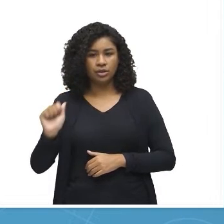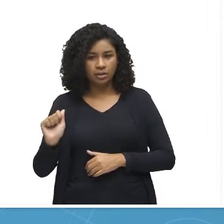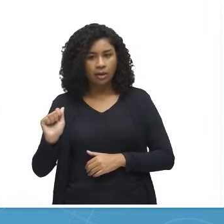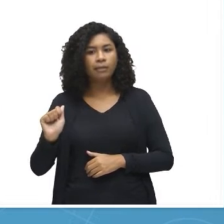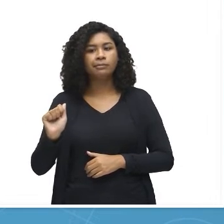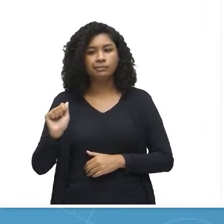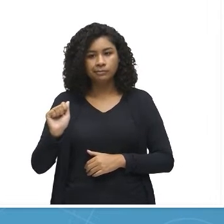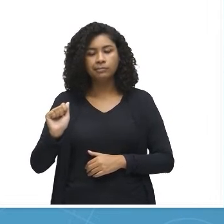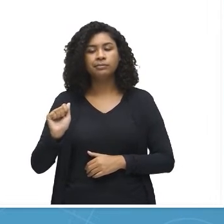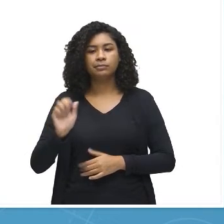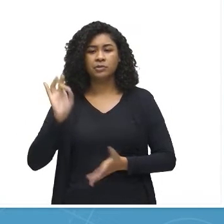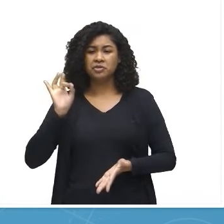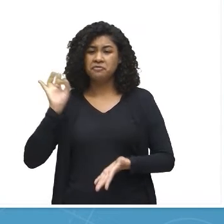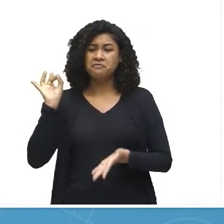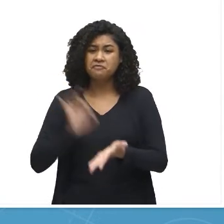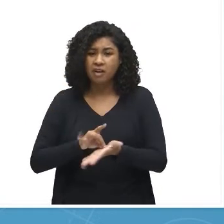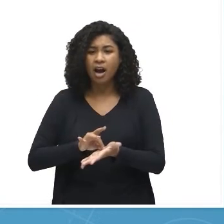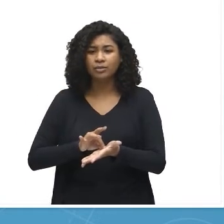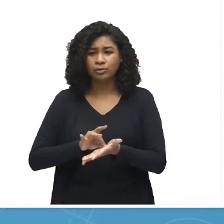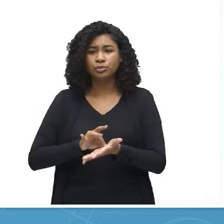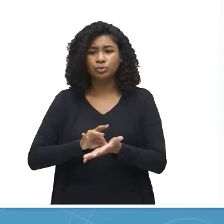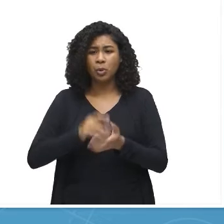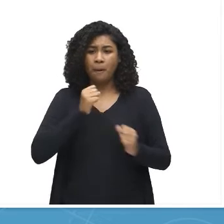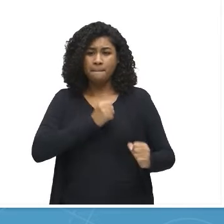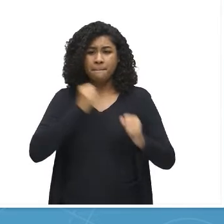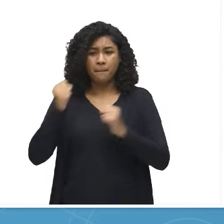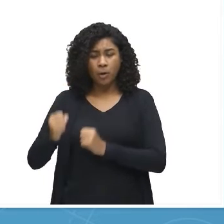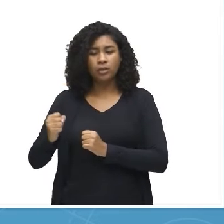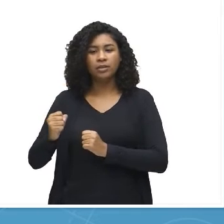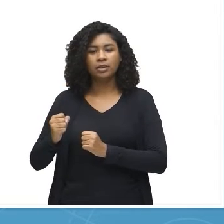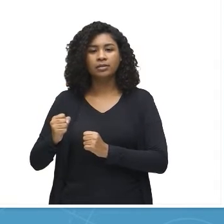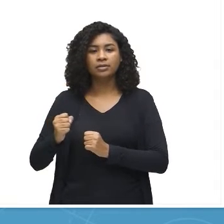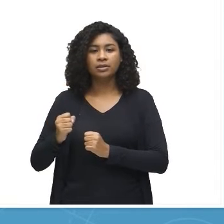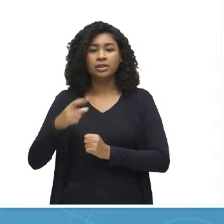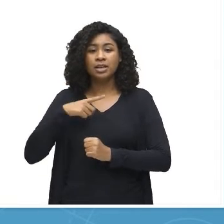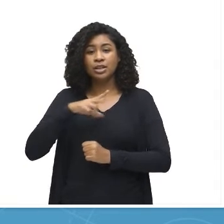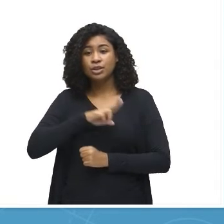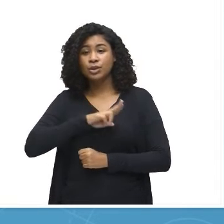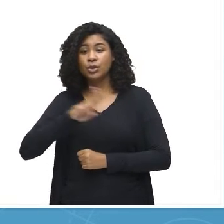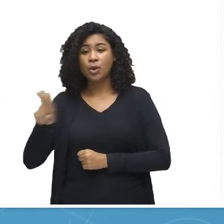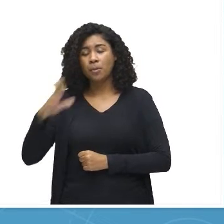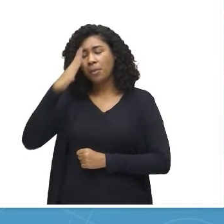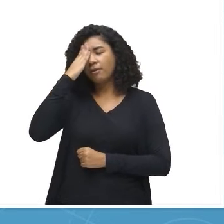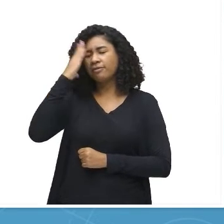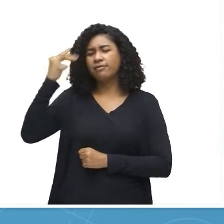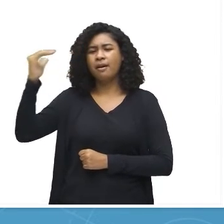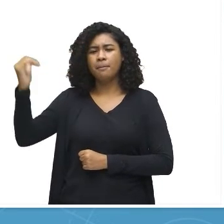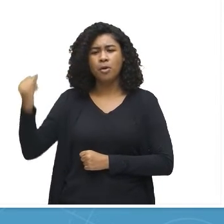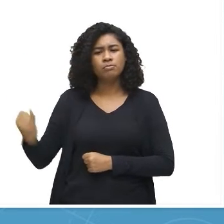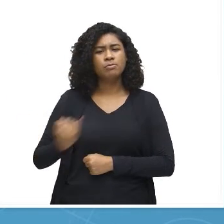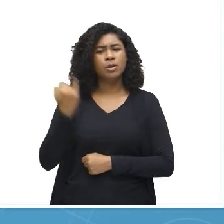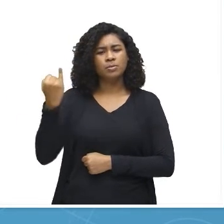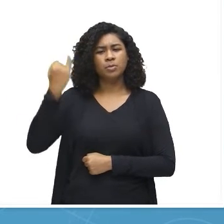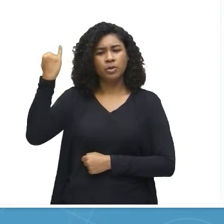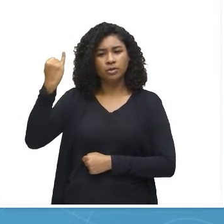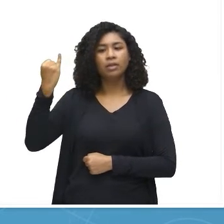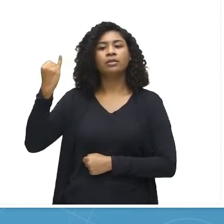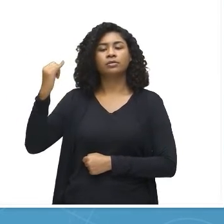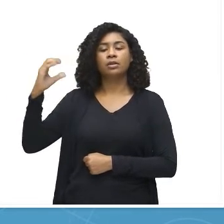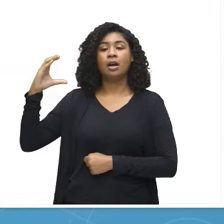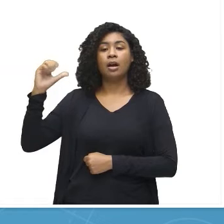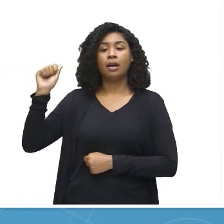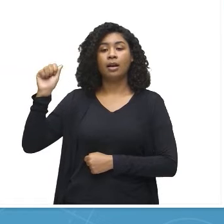fato consolidar esse poder dos francos, a gente tem o nome aí do Carlos Magno, que vai trazer aí